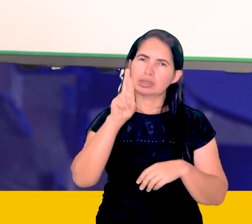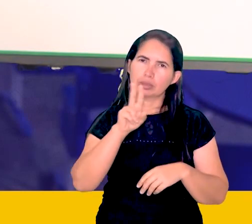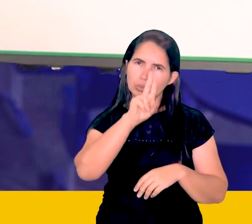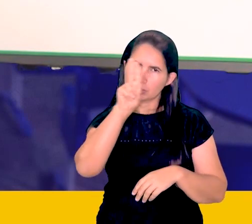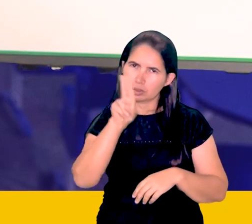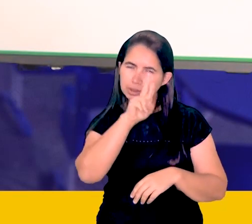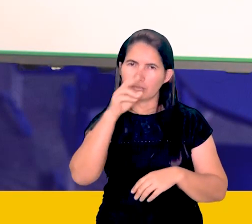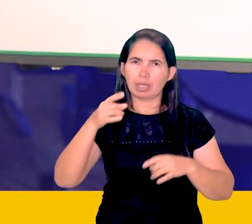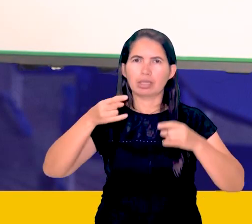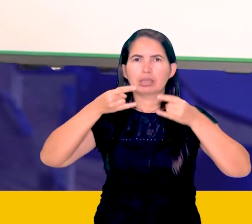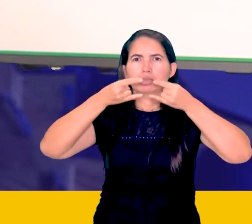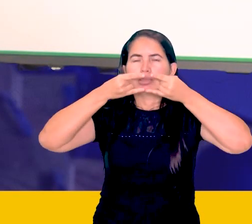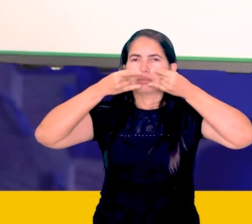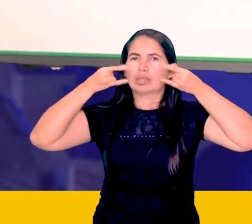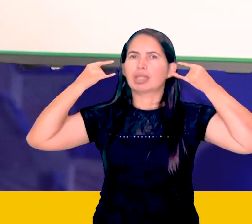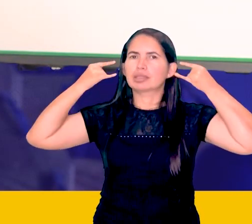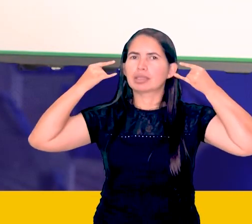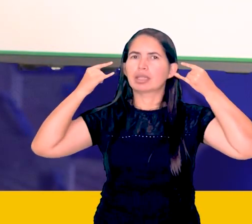inteiro, é,